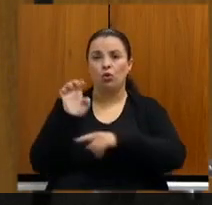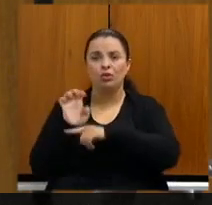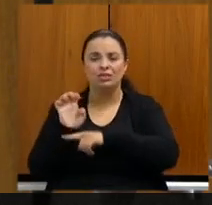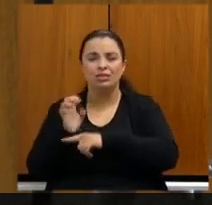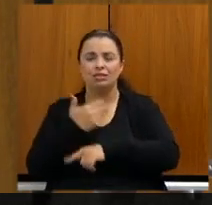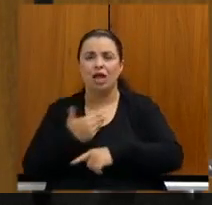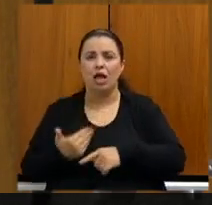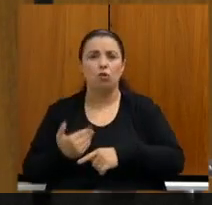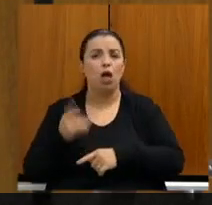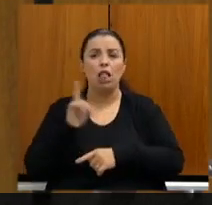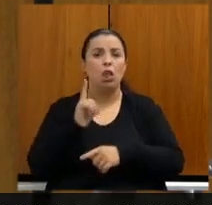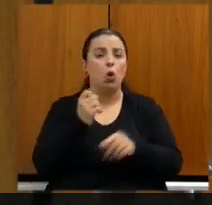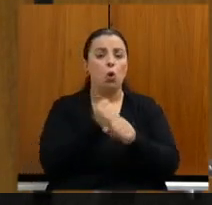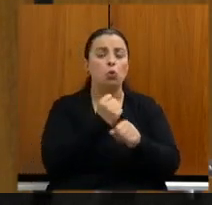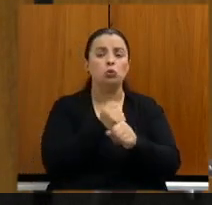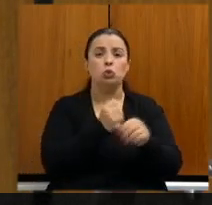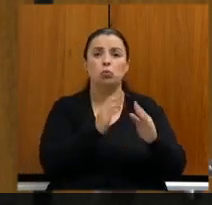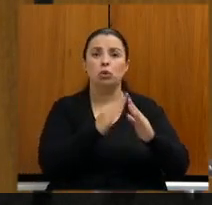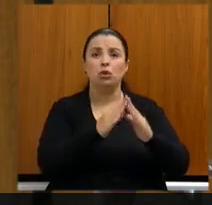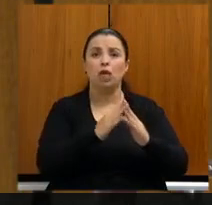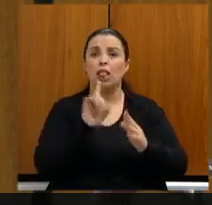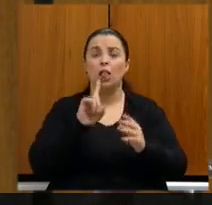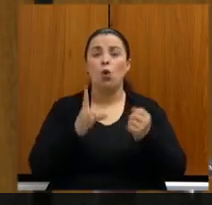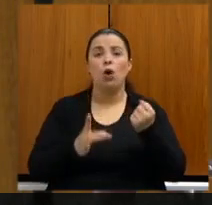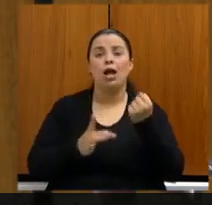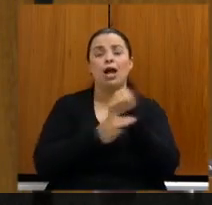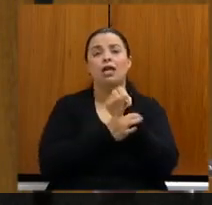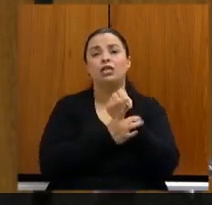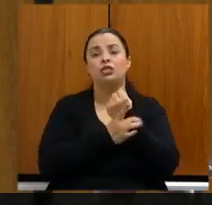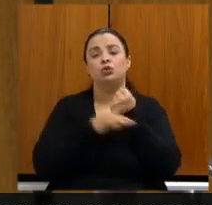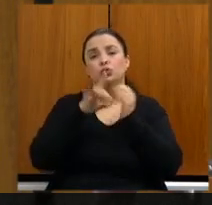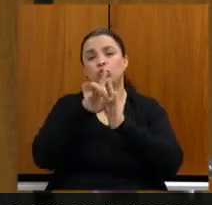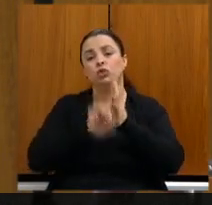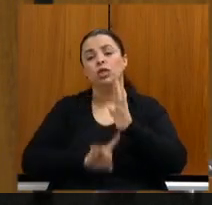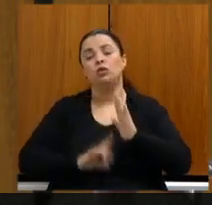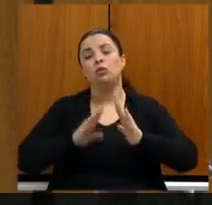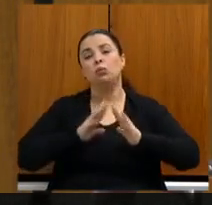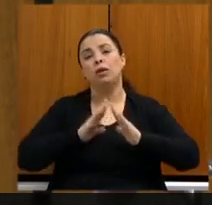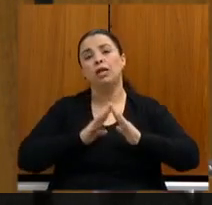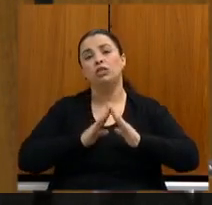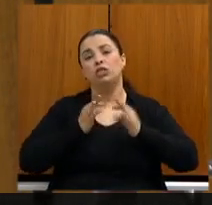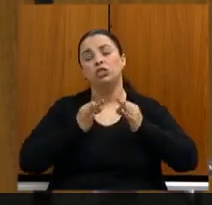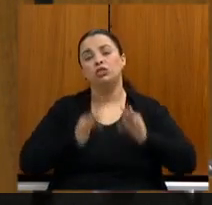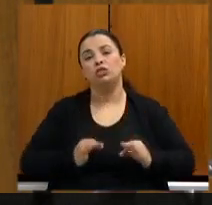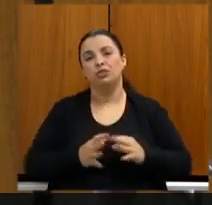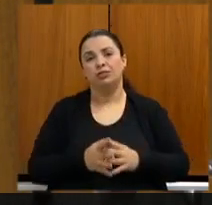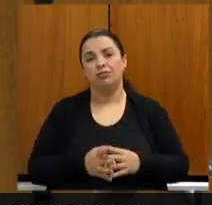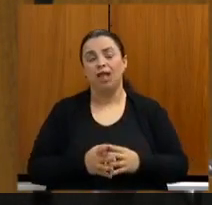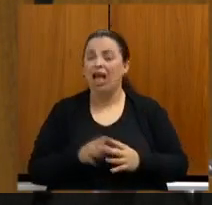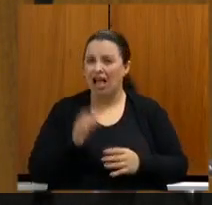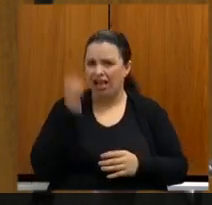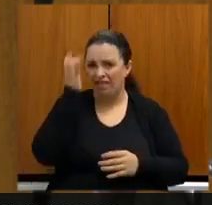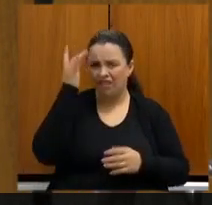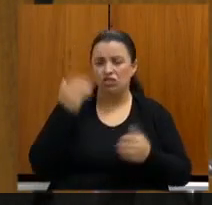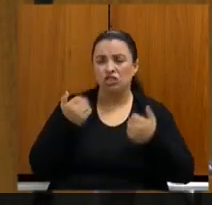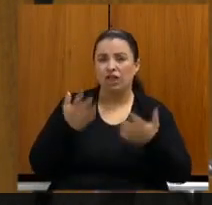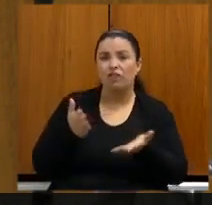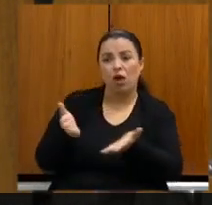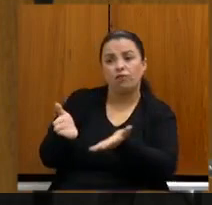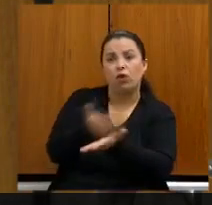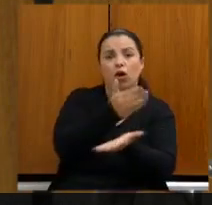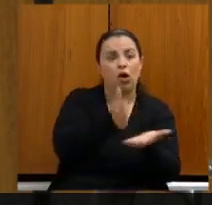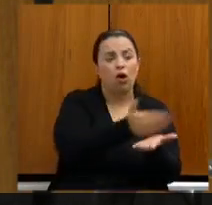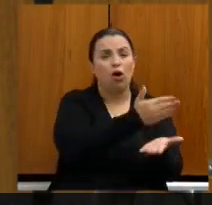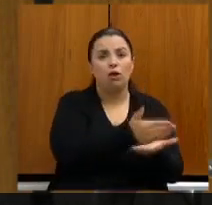garantir o direito humano de morar dignamente e é muito fácil chegar lá depois e dizer que vai despejar mas também não constrói em uma alternativa